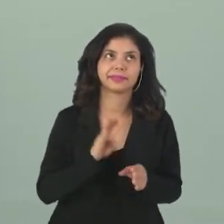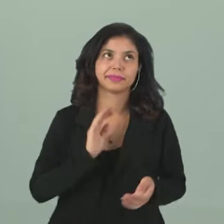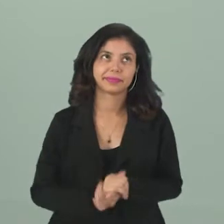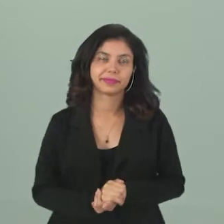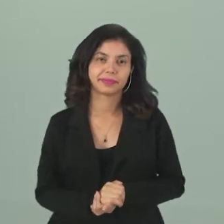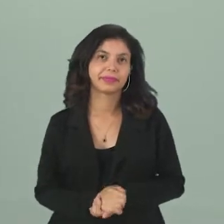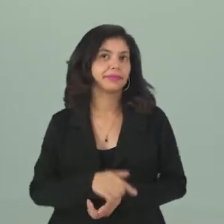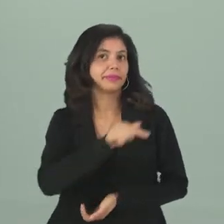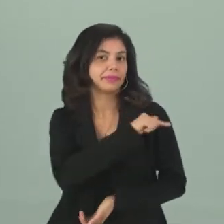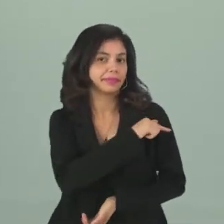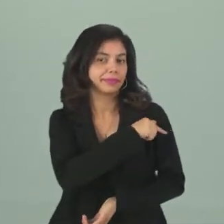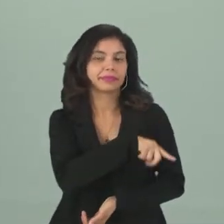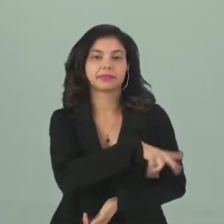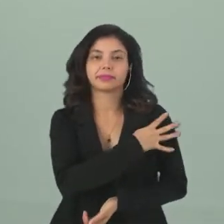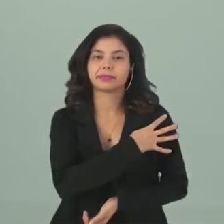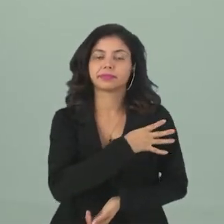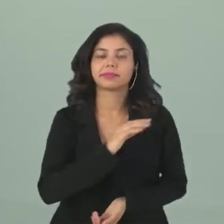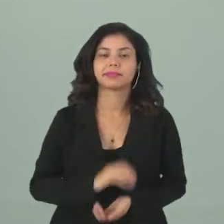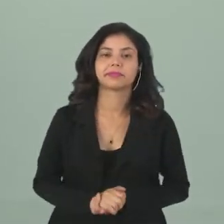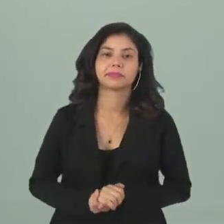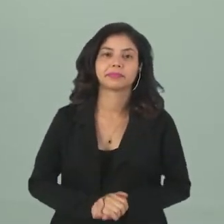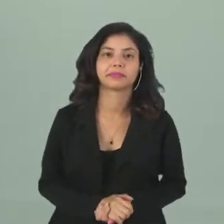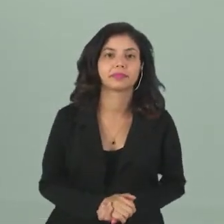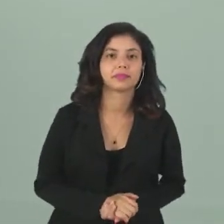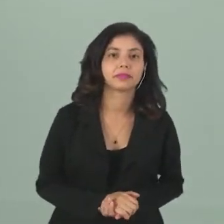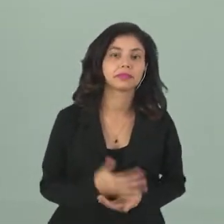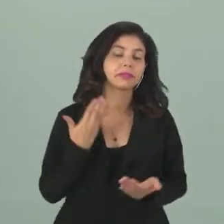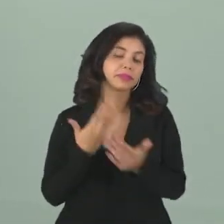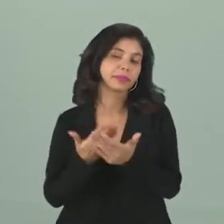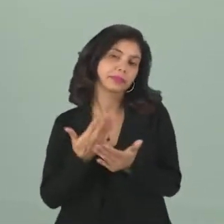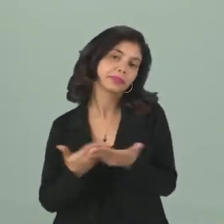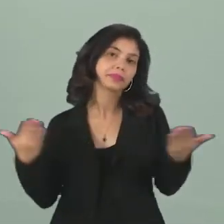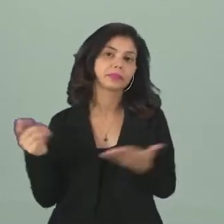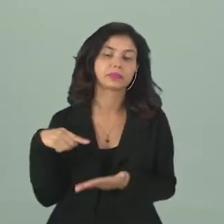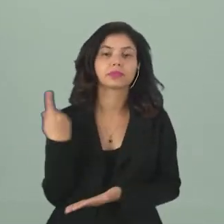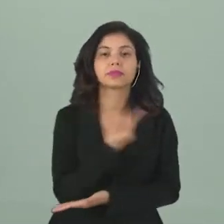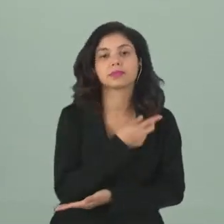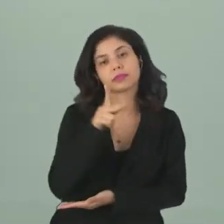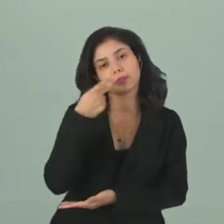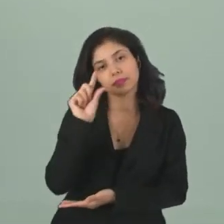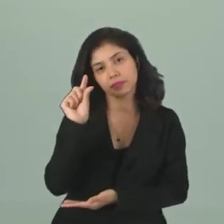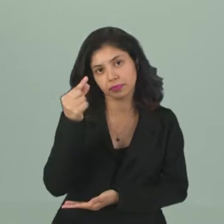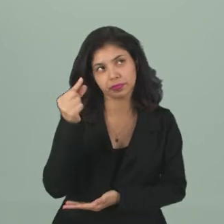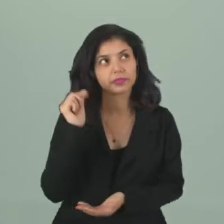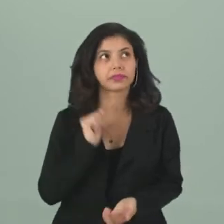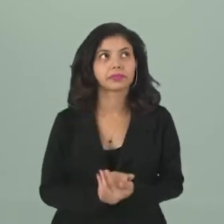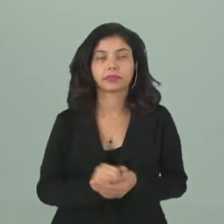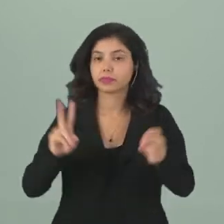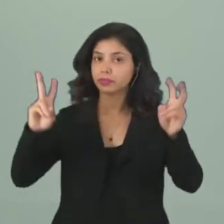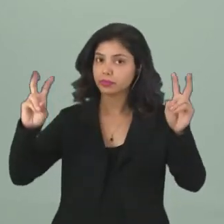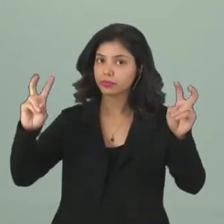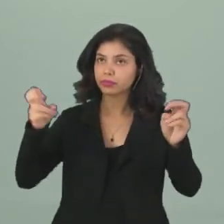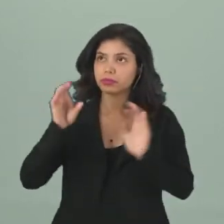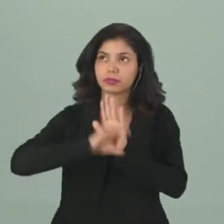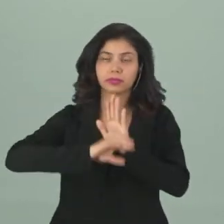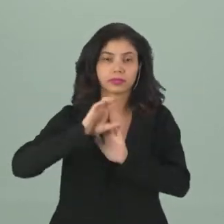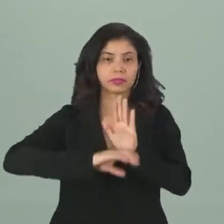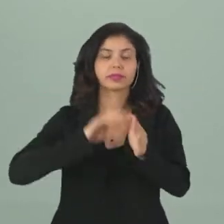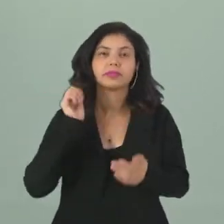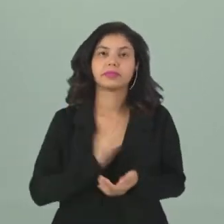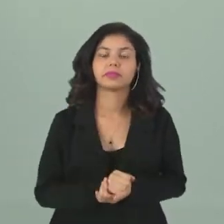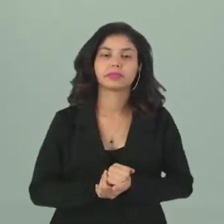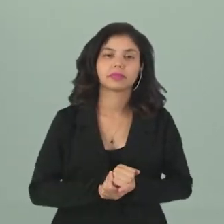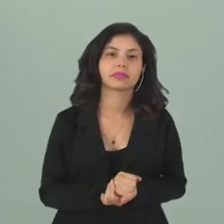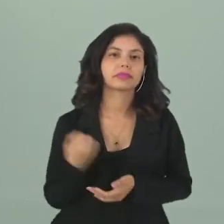para o 7º ano do Ensino Fundamental. Na aula de hoje, a gente vai falar um pouquinho sobre um conteúdo que